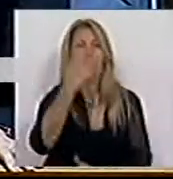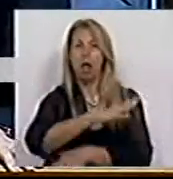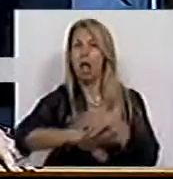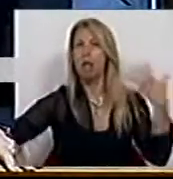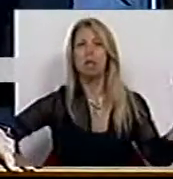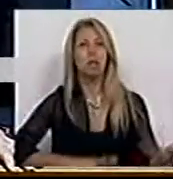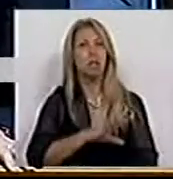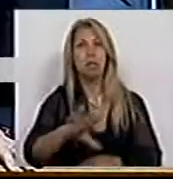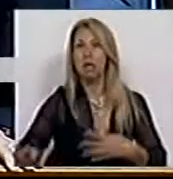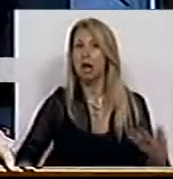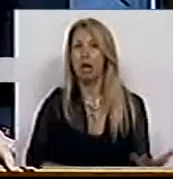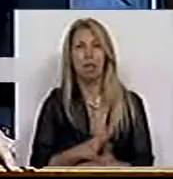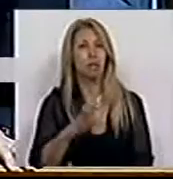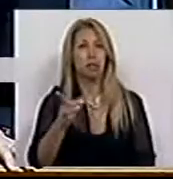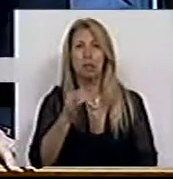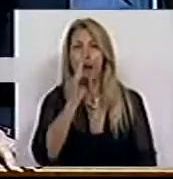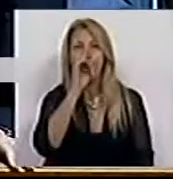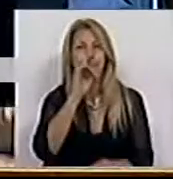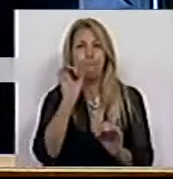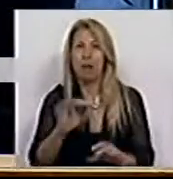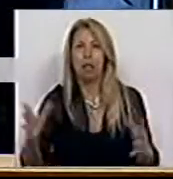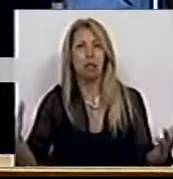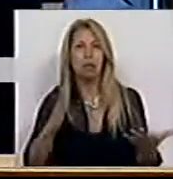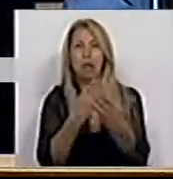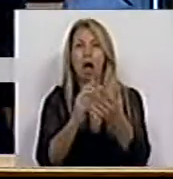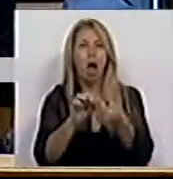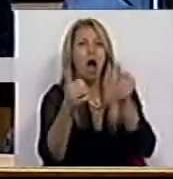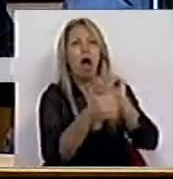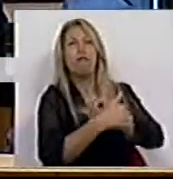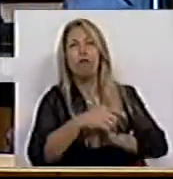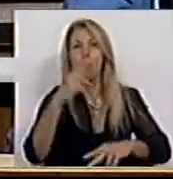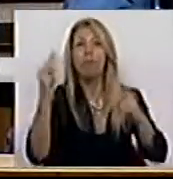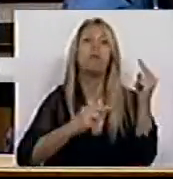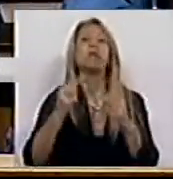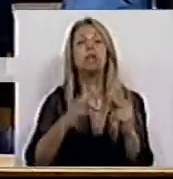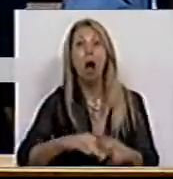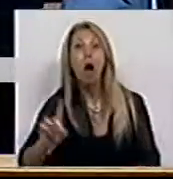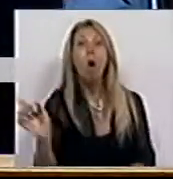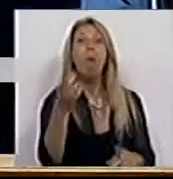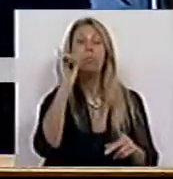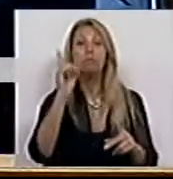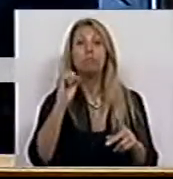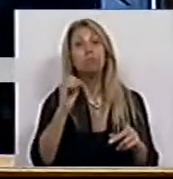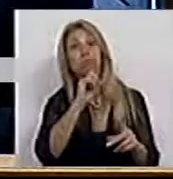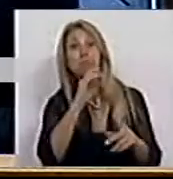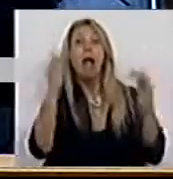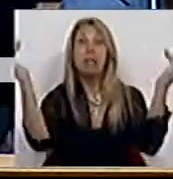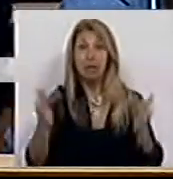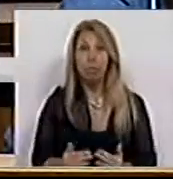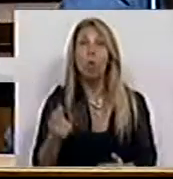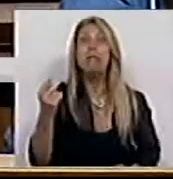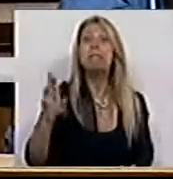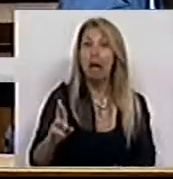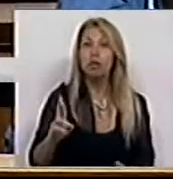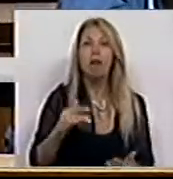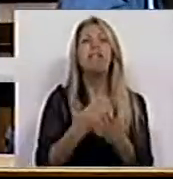da atrapalhada em que ficou a reforma fiscal. A suposta diminuição da sobretaxa transformou-se